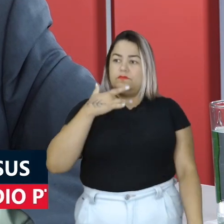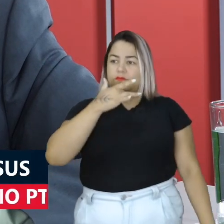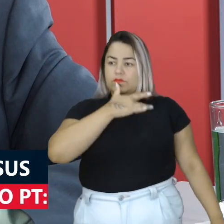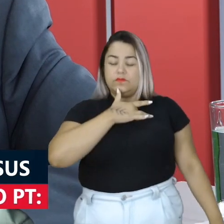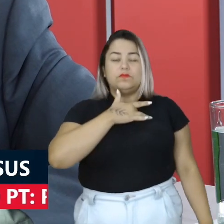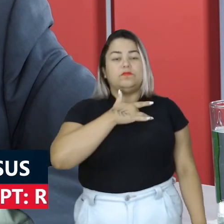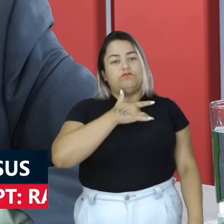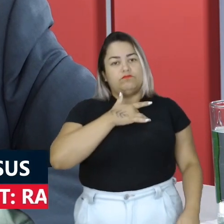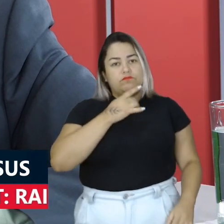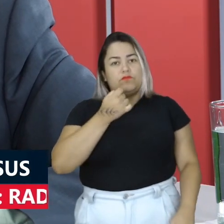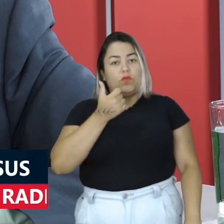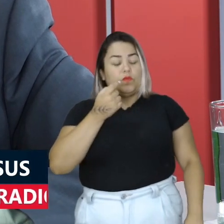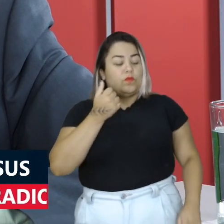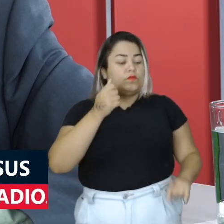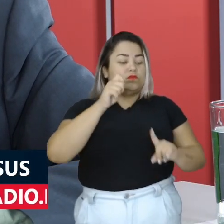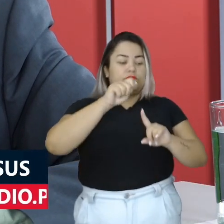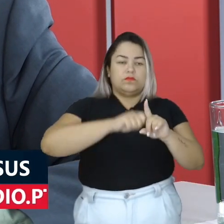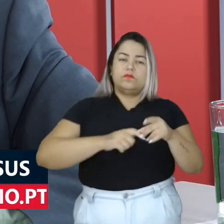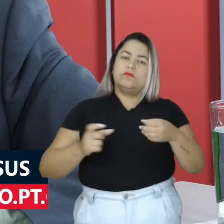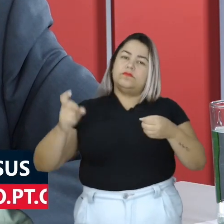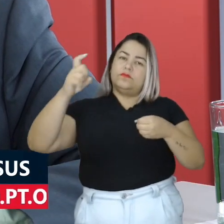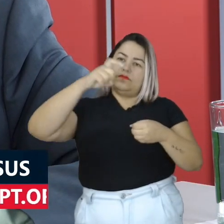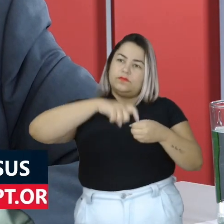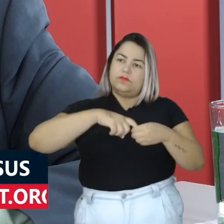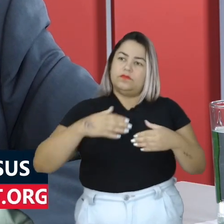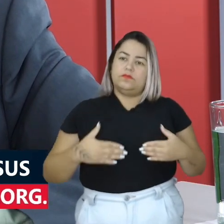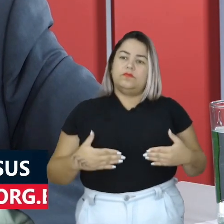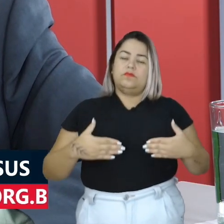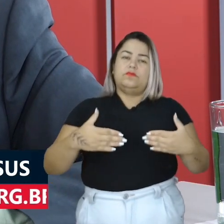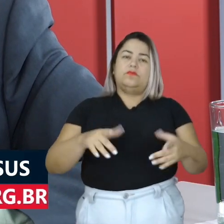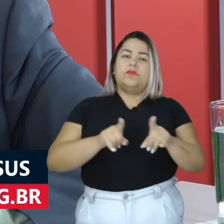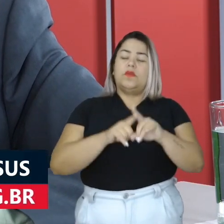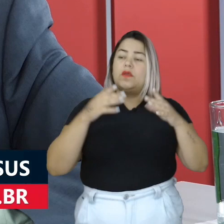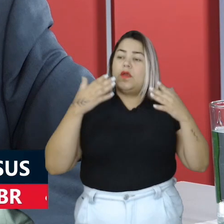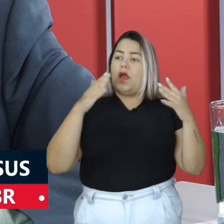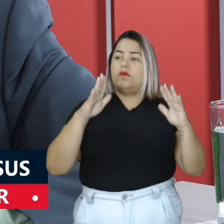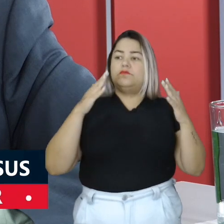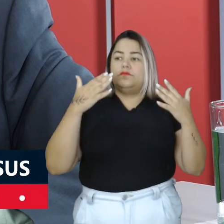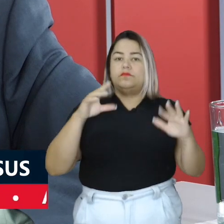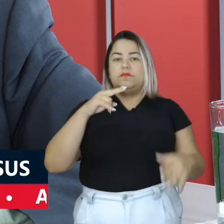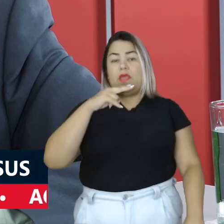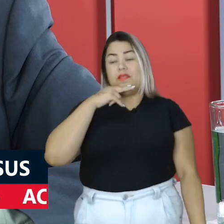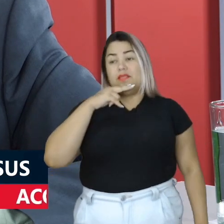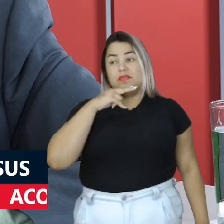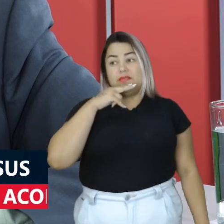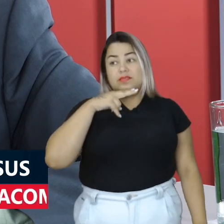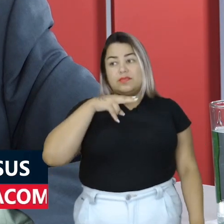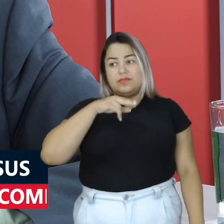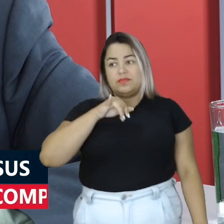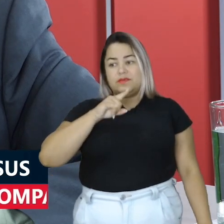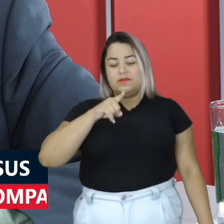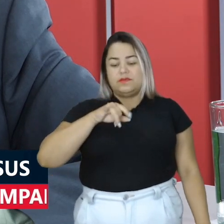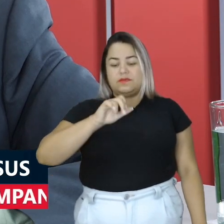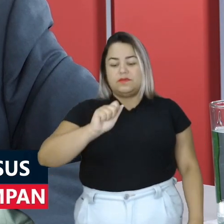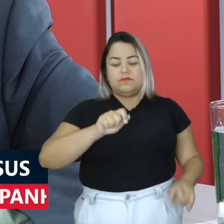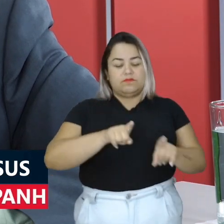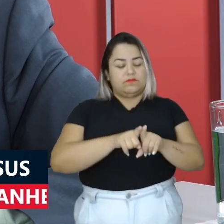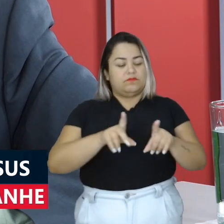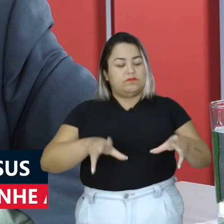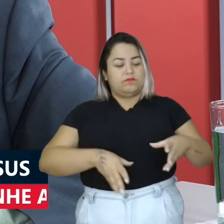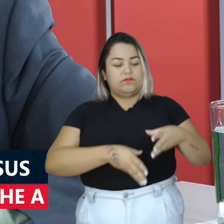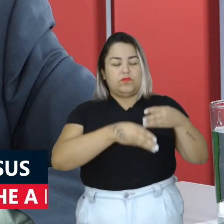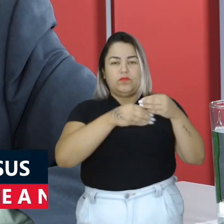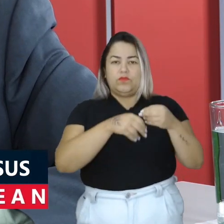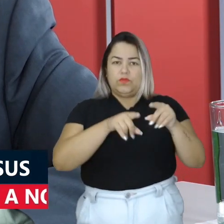meses, nós já retomamos o atual Ministério, quero parabenizar a ministra Anísia, né, não só recompondo o orçamento,